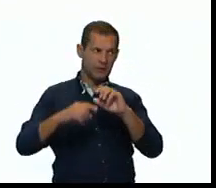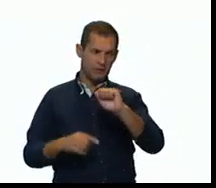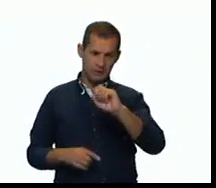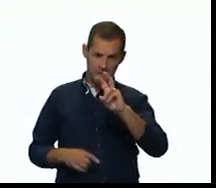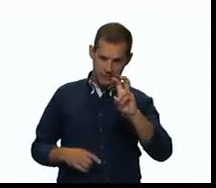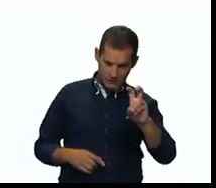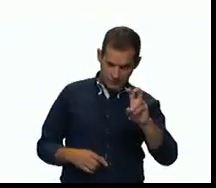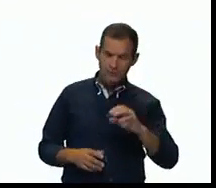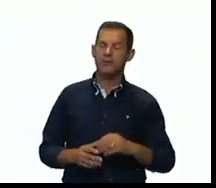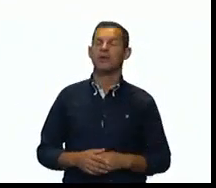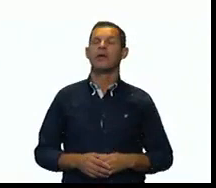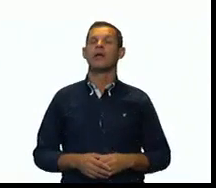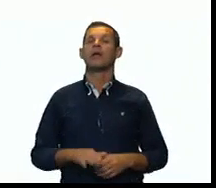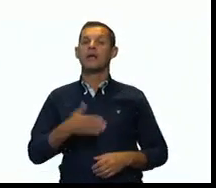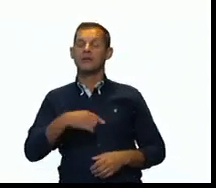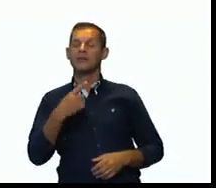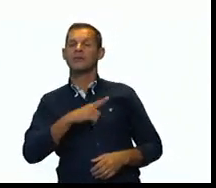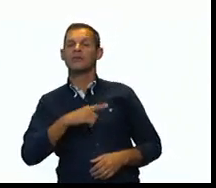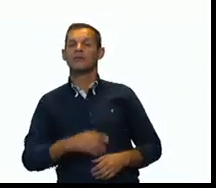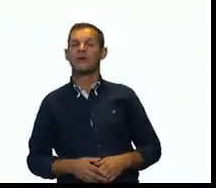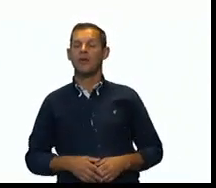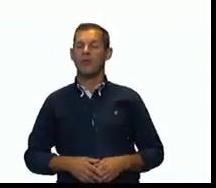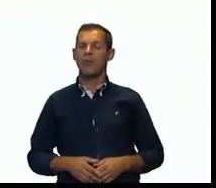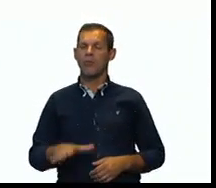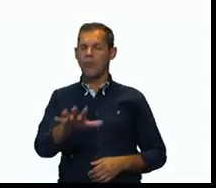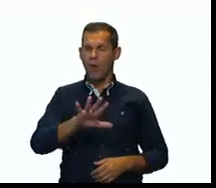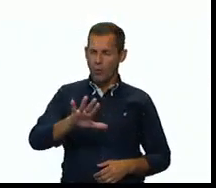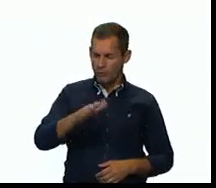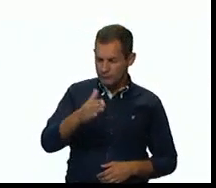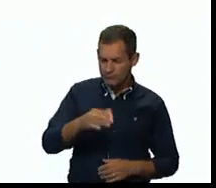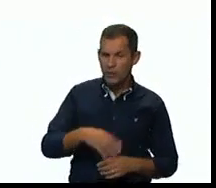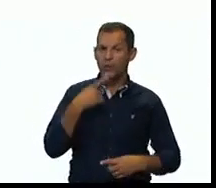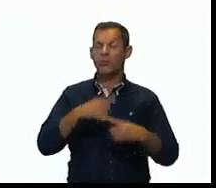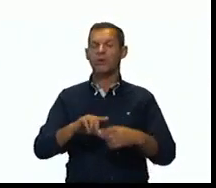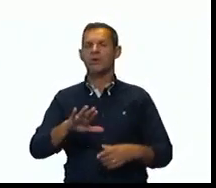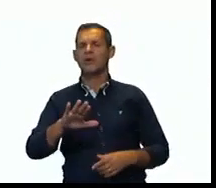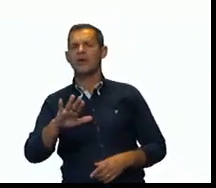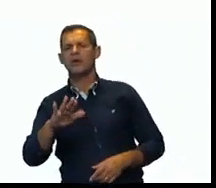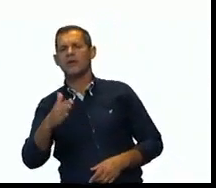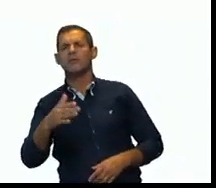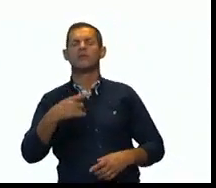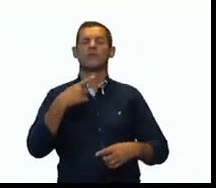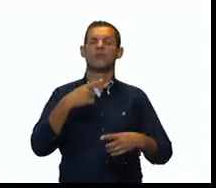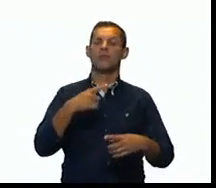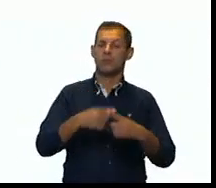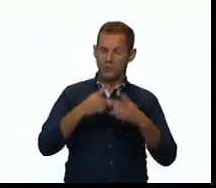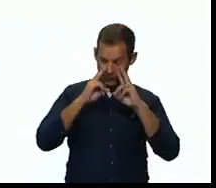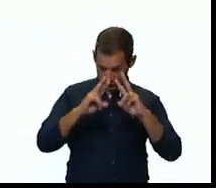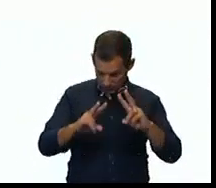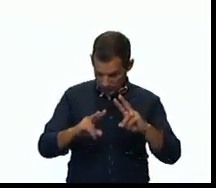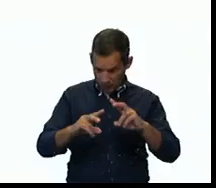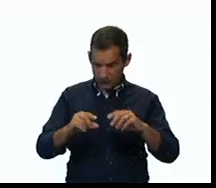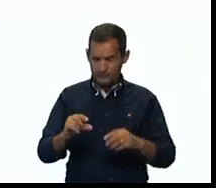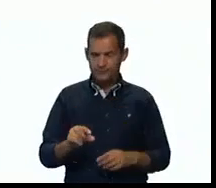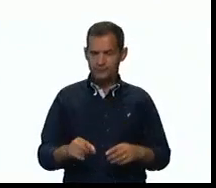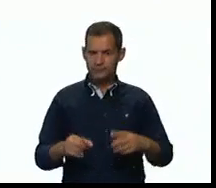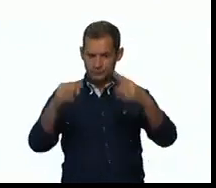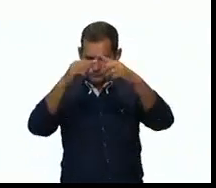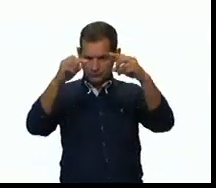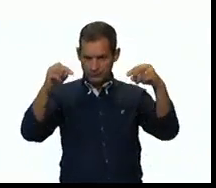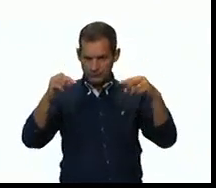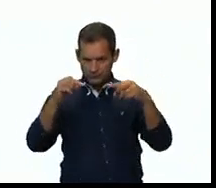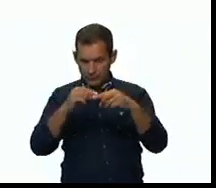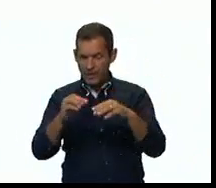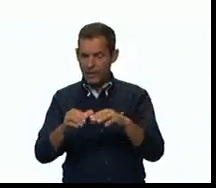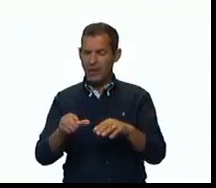A5. E com isso, nós teremos uma área aproximada. Por que ela é aproximada? Como você viu, os retângulos, ora eles